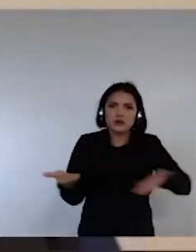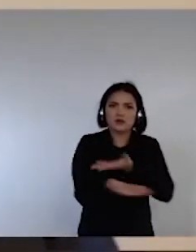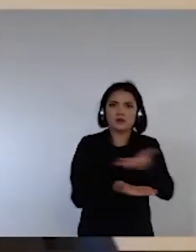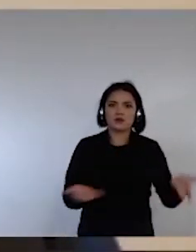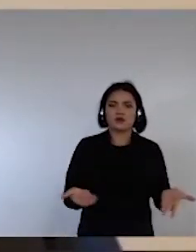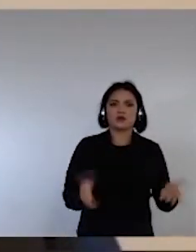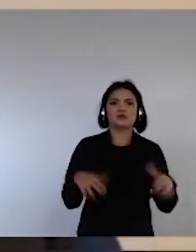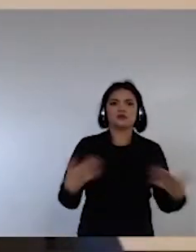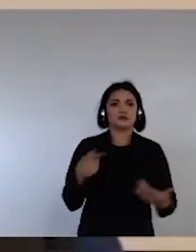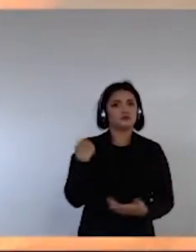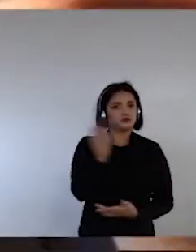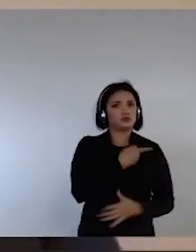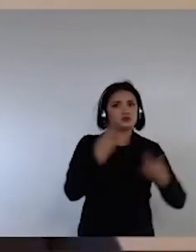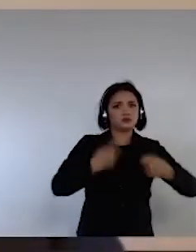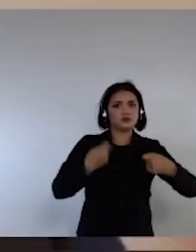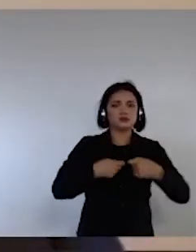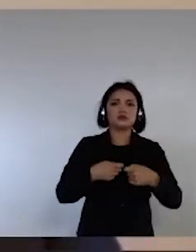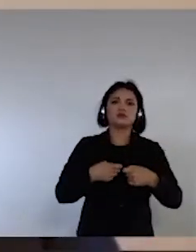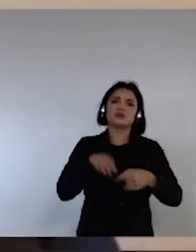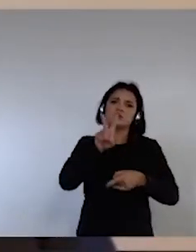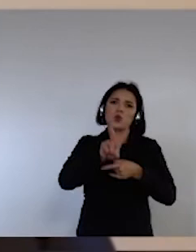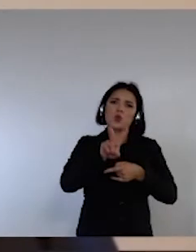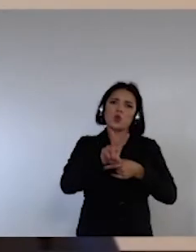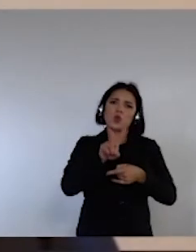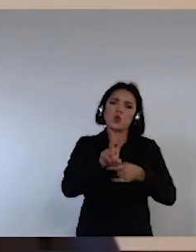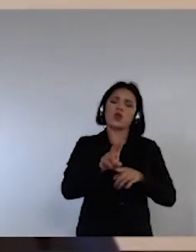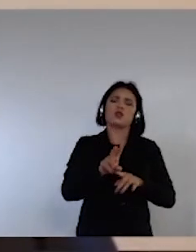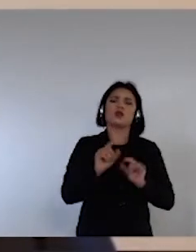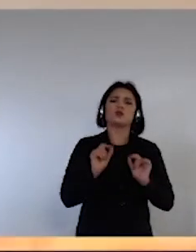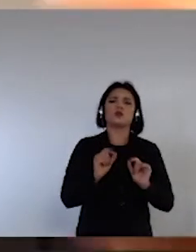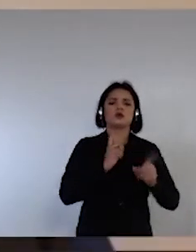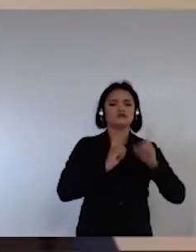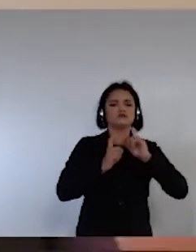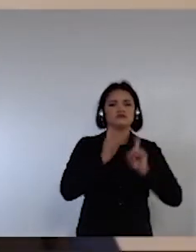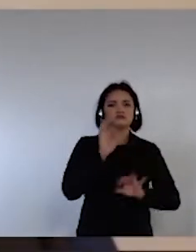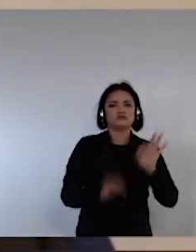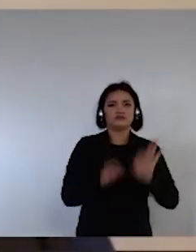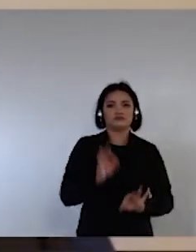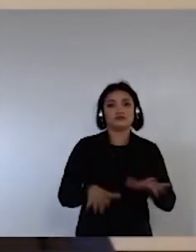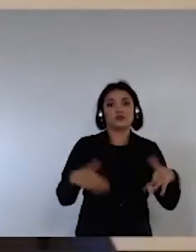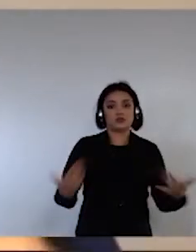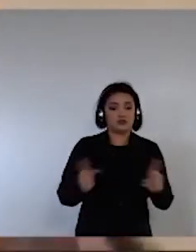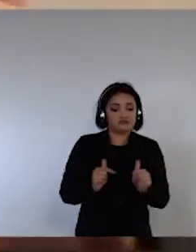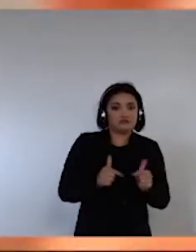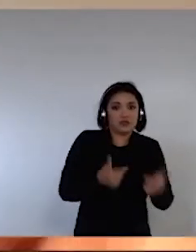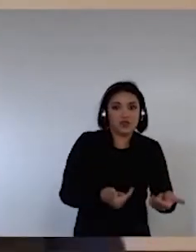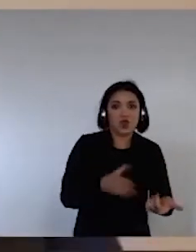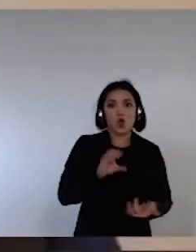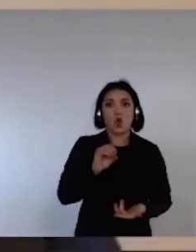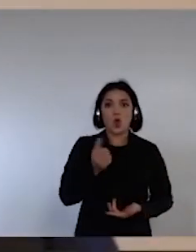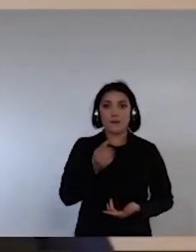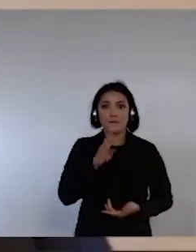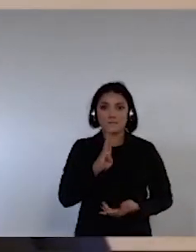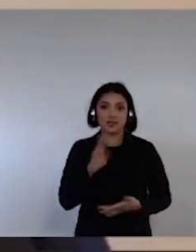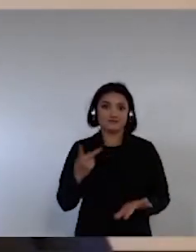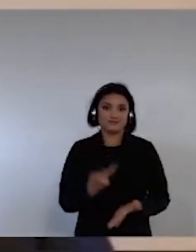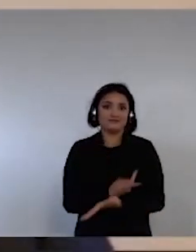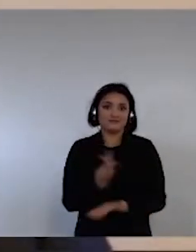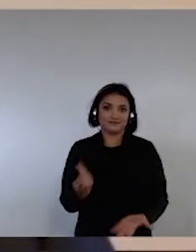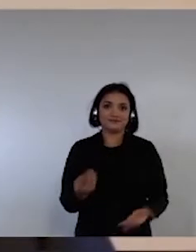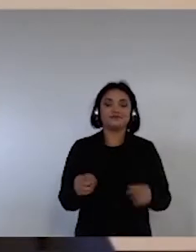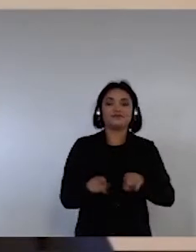virtual, conclusão, retira, pede vista, enfim, eu acho que, nesse particular, a gente talvez devesse